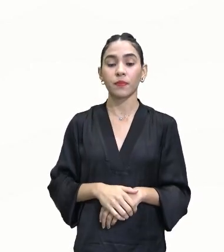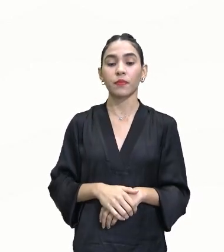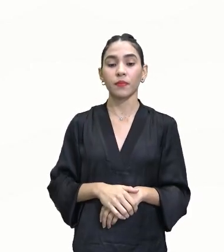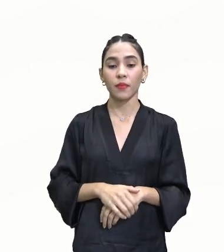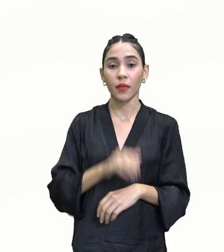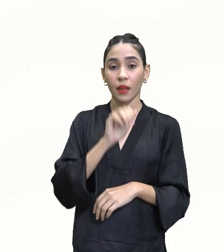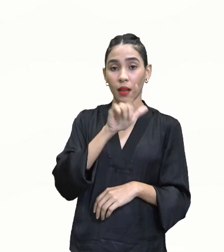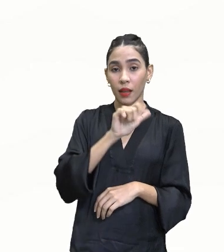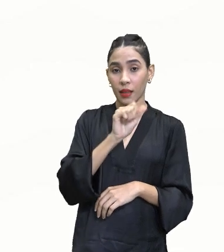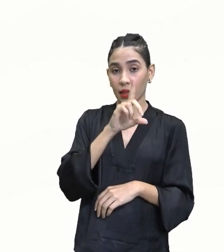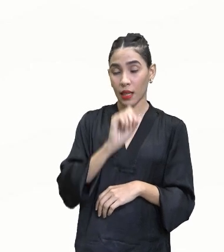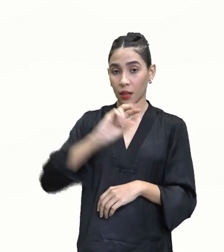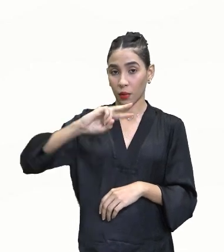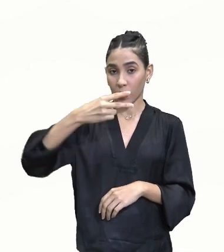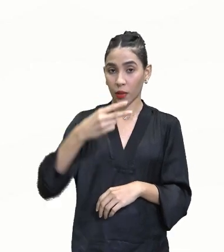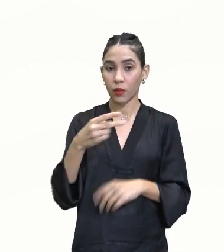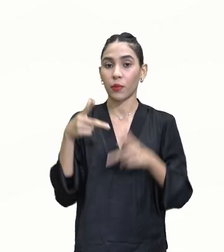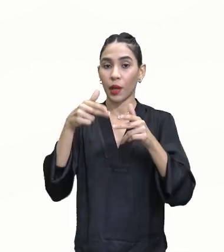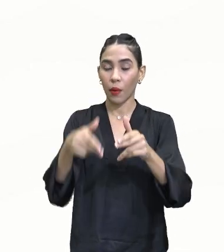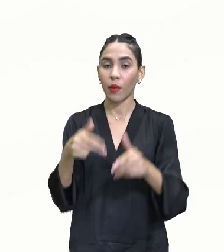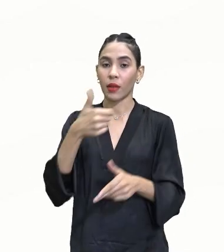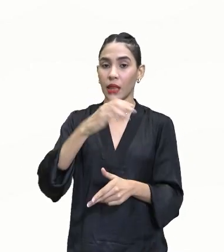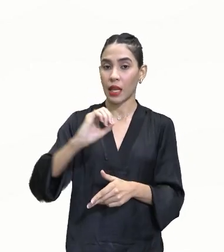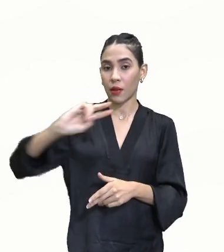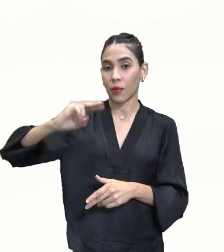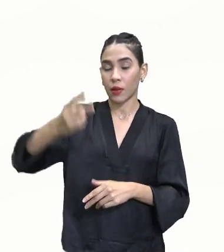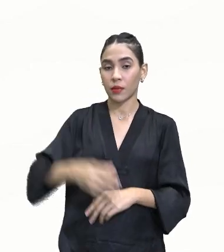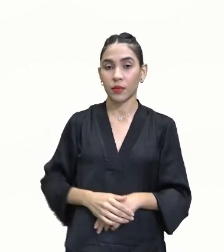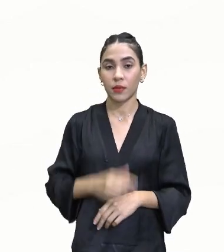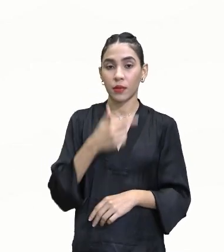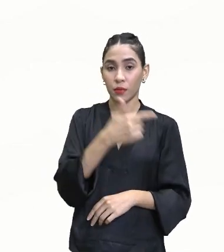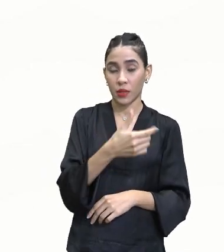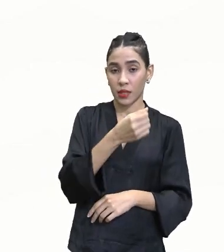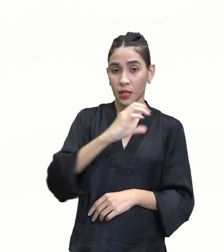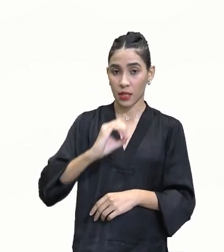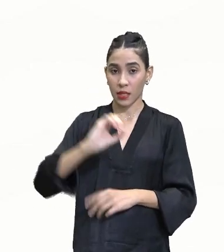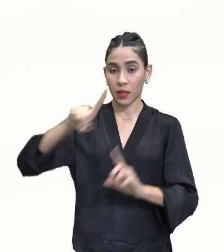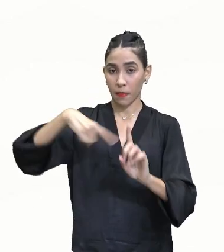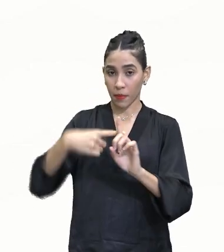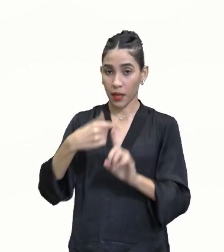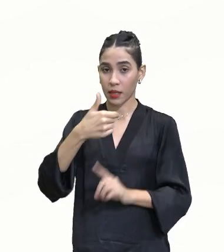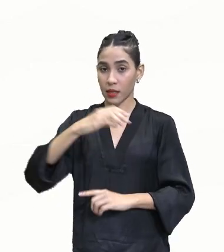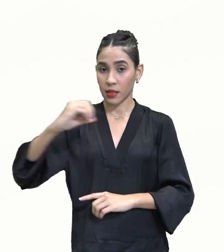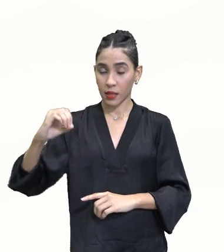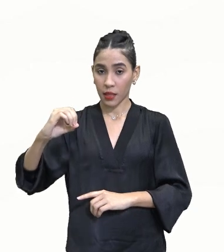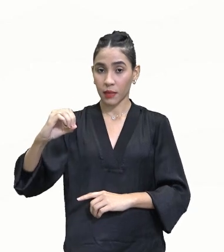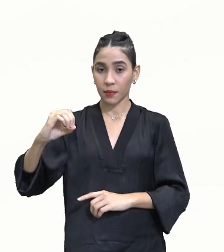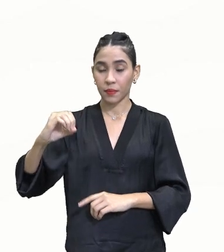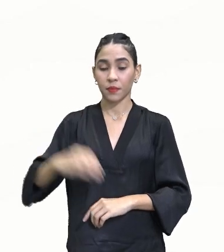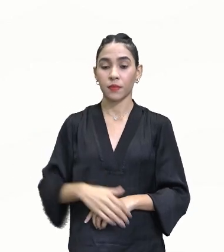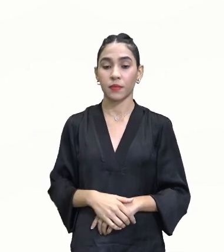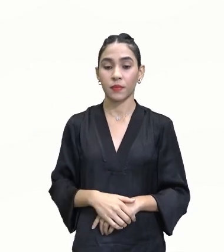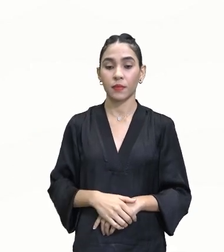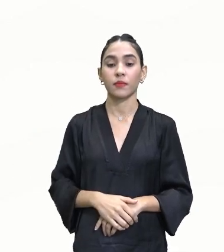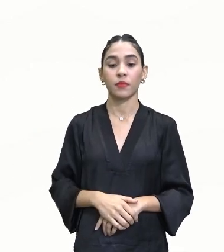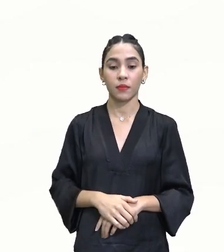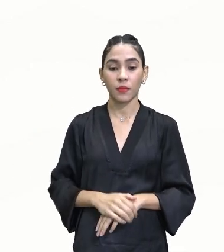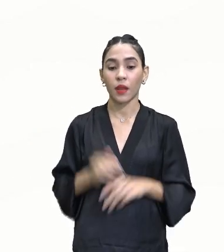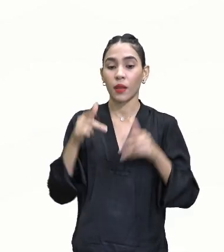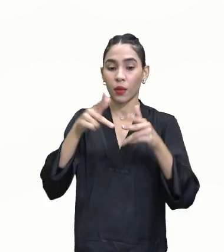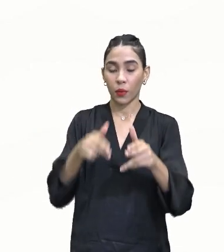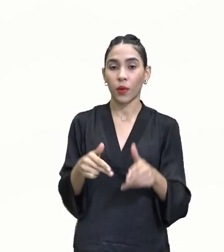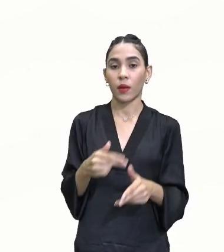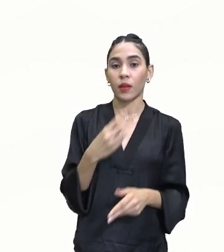ao quadrado, vai ficar 10 ao quadrado. 260 mais 100, que é 10 ao quadrado, isso é igual